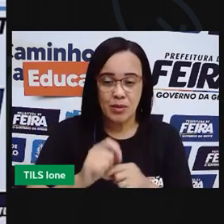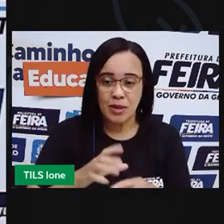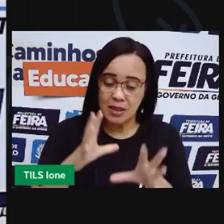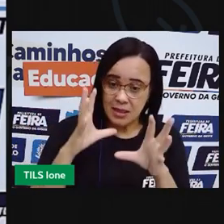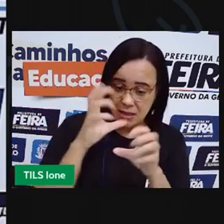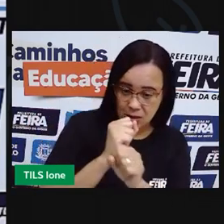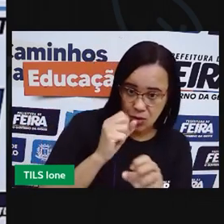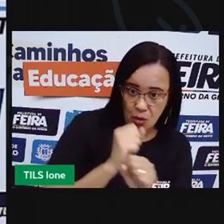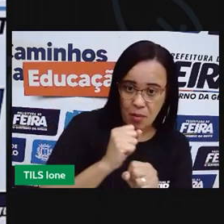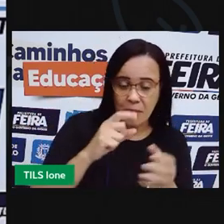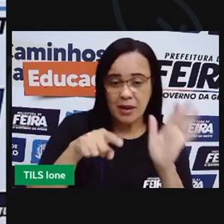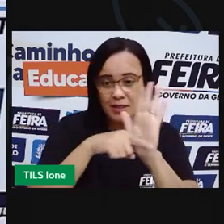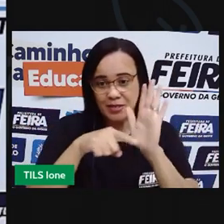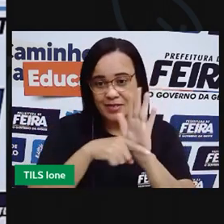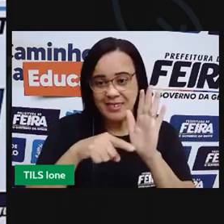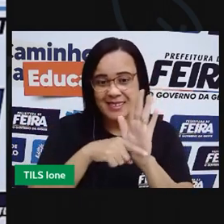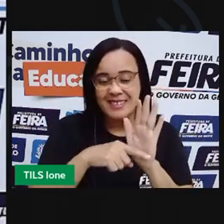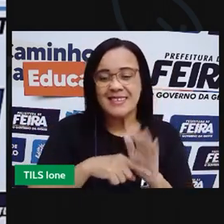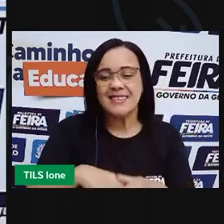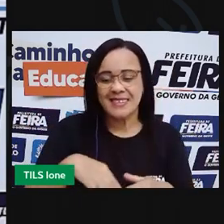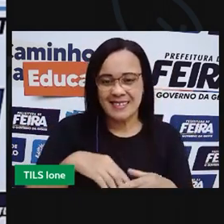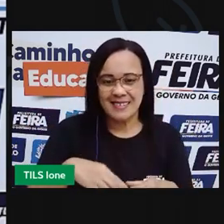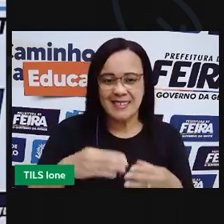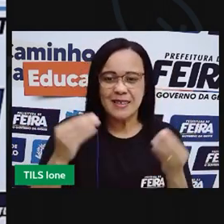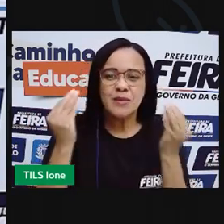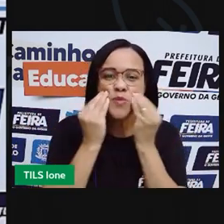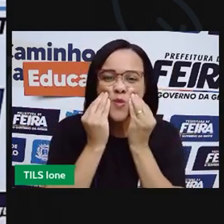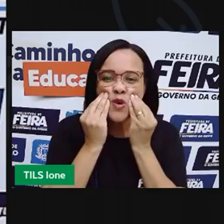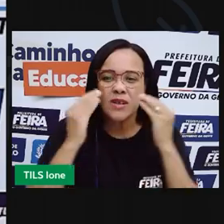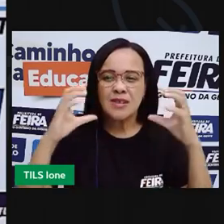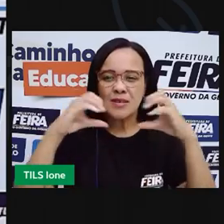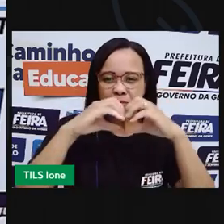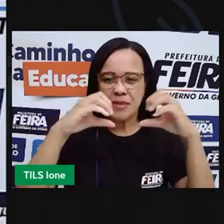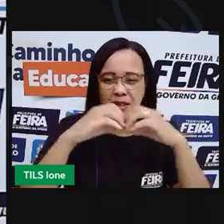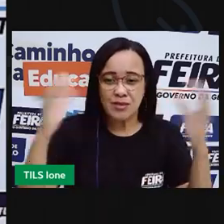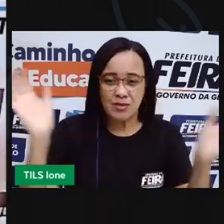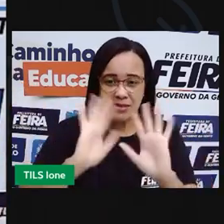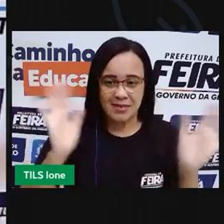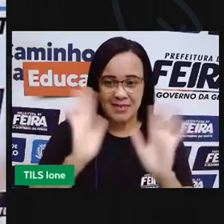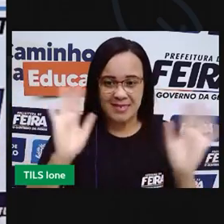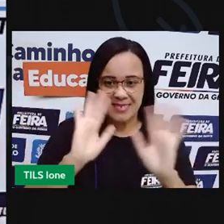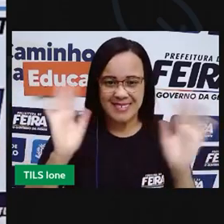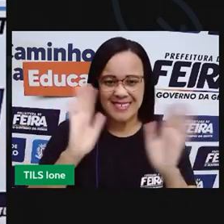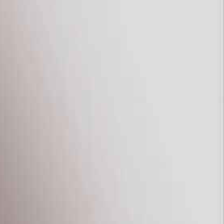somas. Grande beijo no coração, a gente se vê na próxima aula.